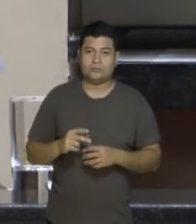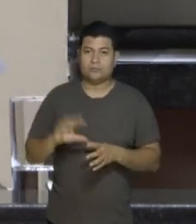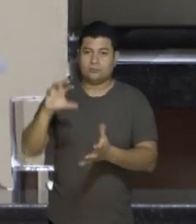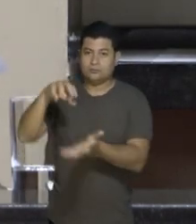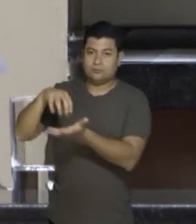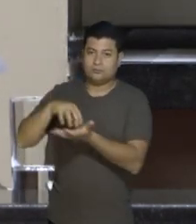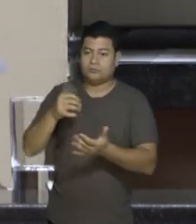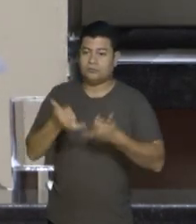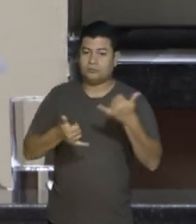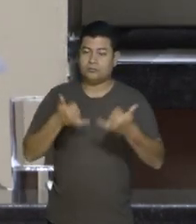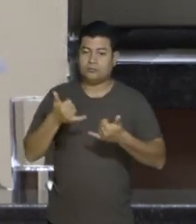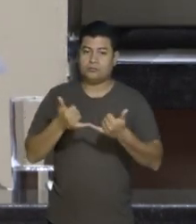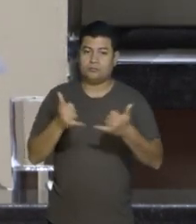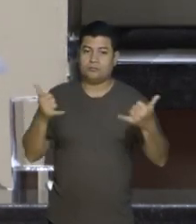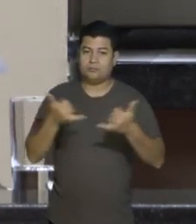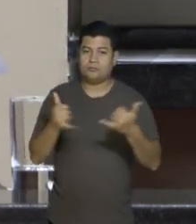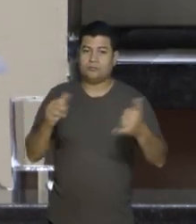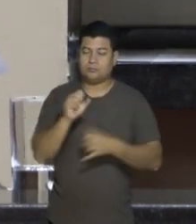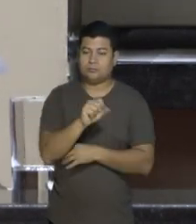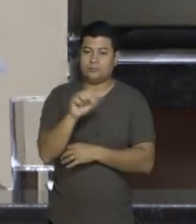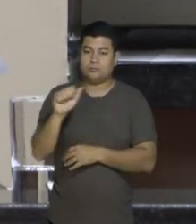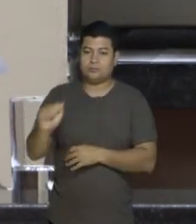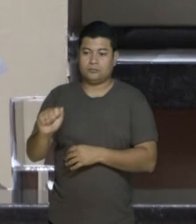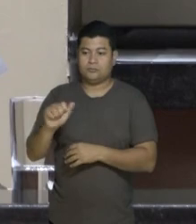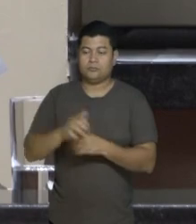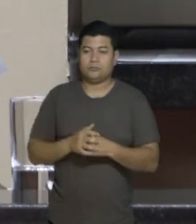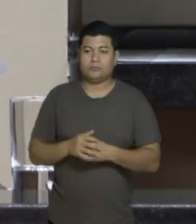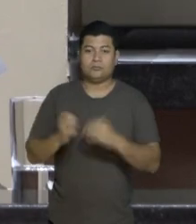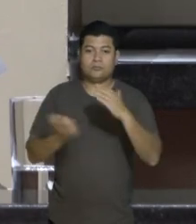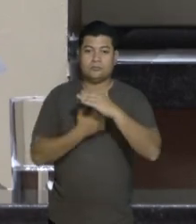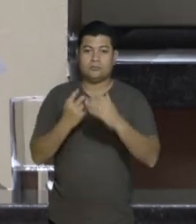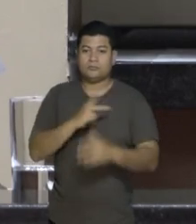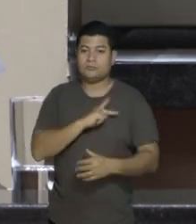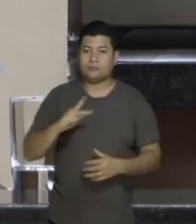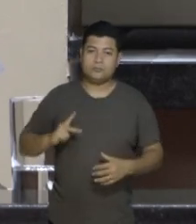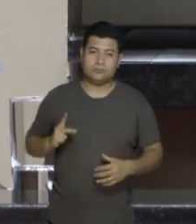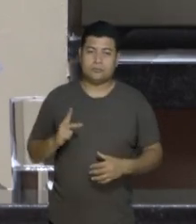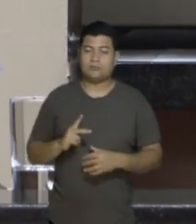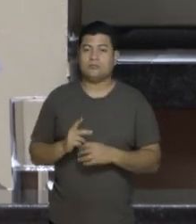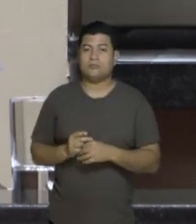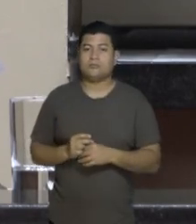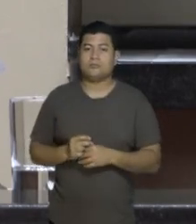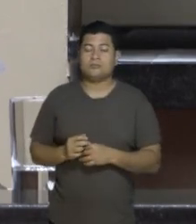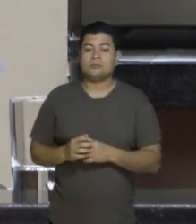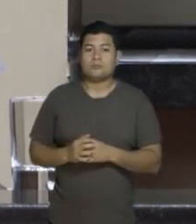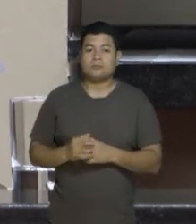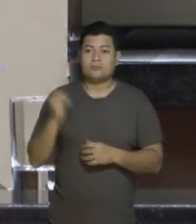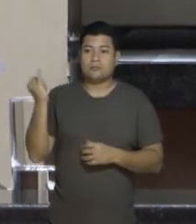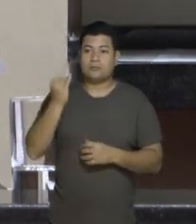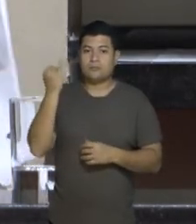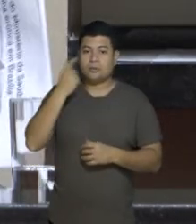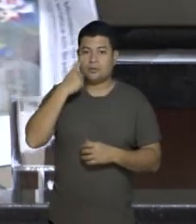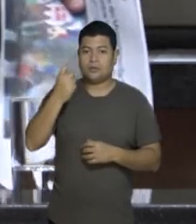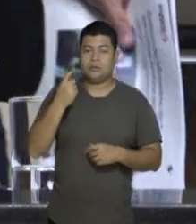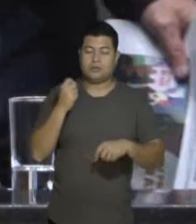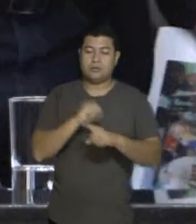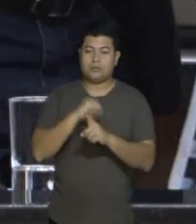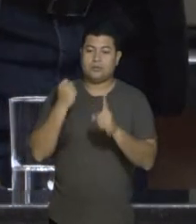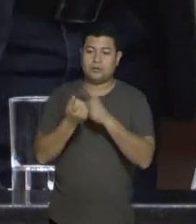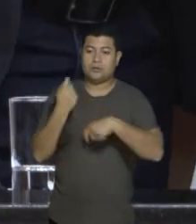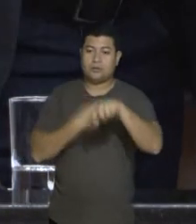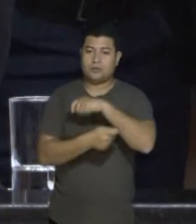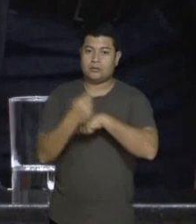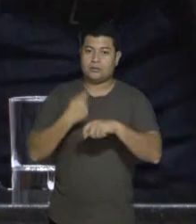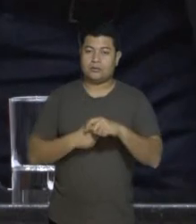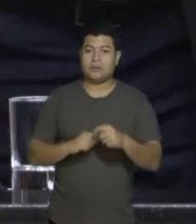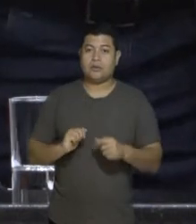Santa Catarina, S.A., como empresa pública de relevante interesse social e econômico no Estado, com emenda supressiva e pareceres favoráveis